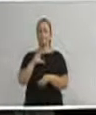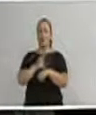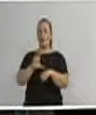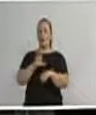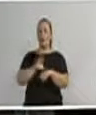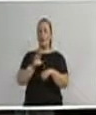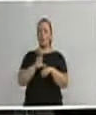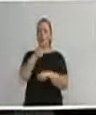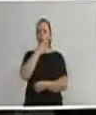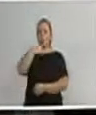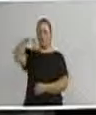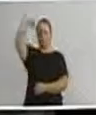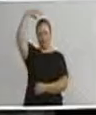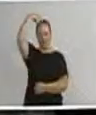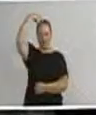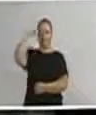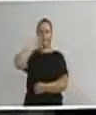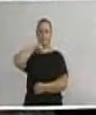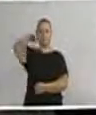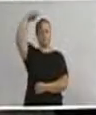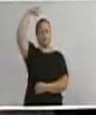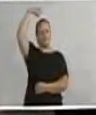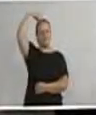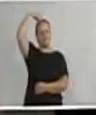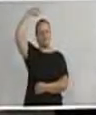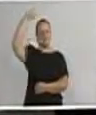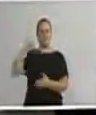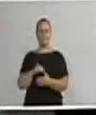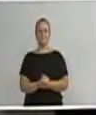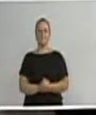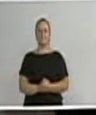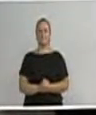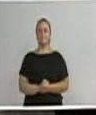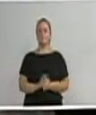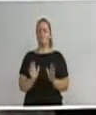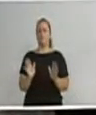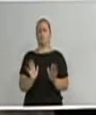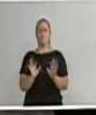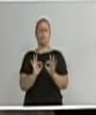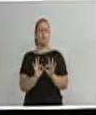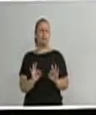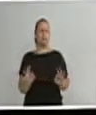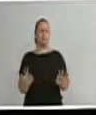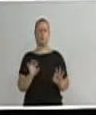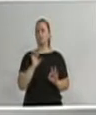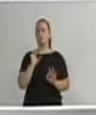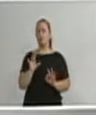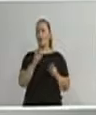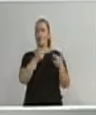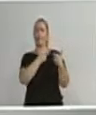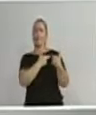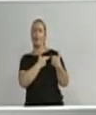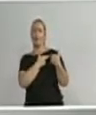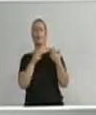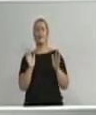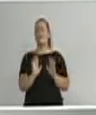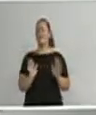casa recebe mais uma vez o reconhecimento. Não é um simples papel, como aqui talvez aqui